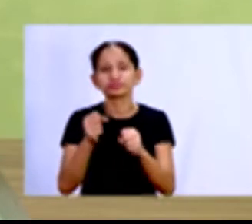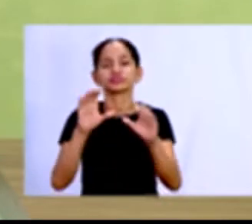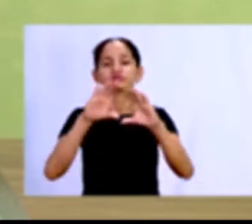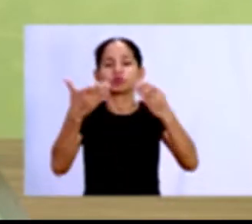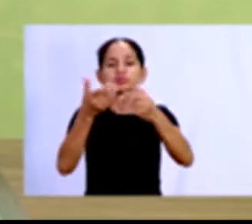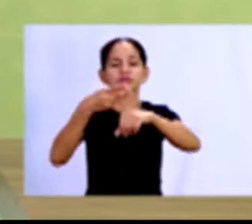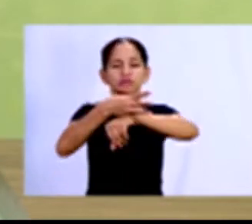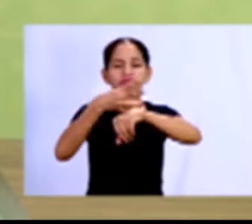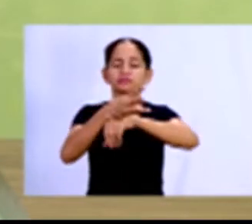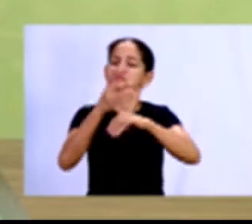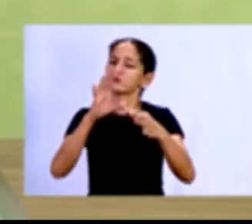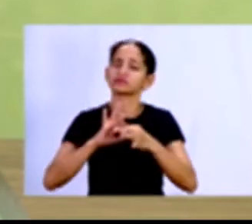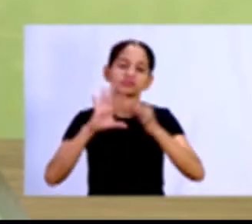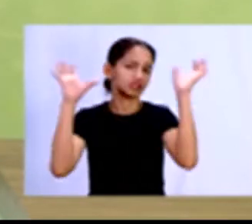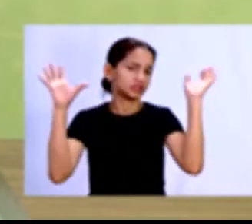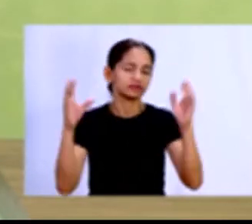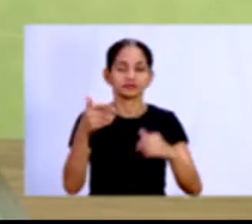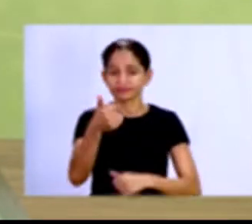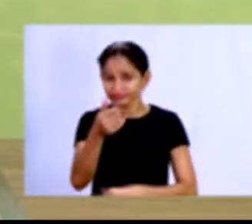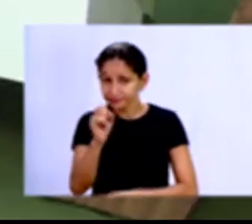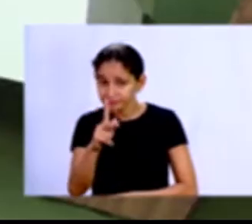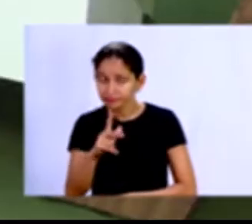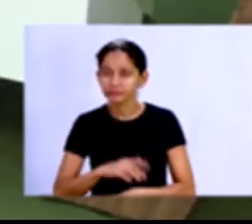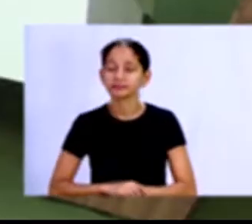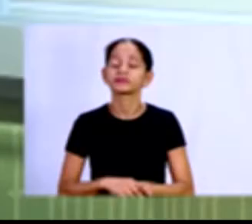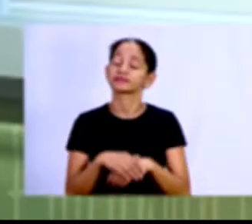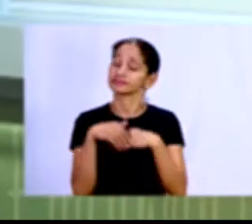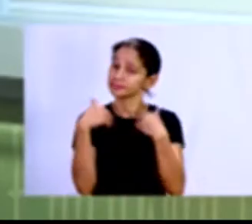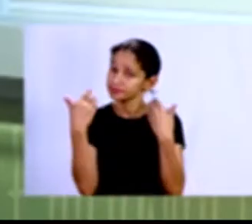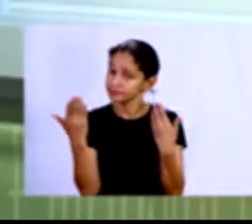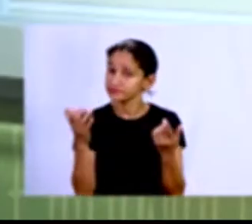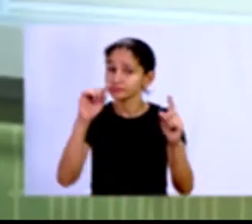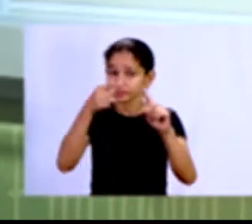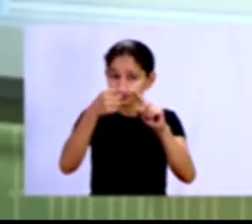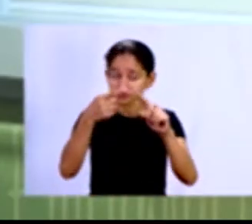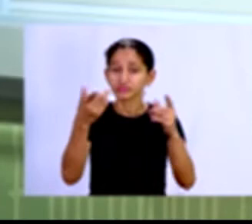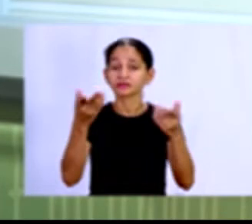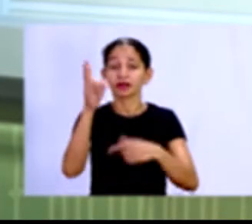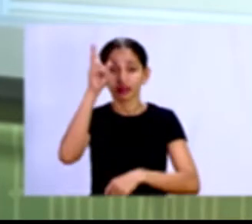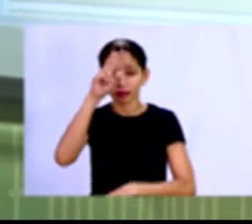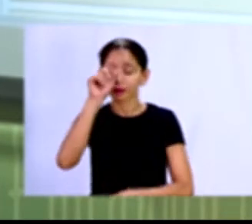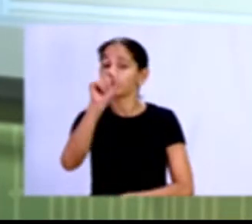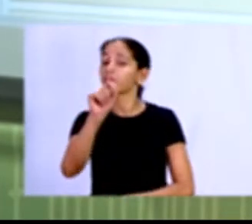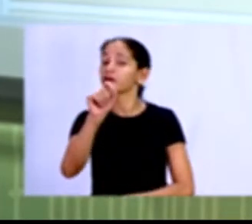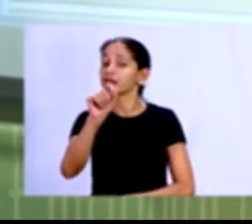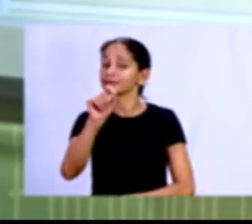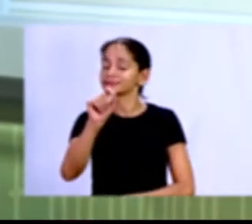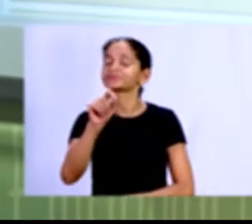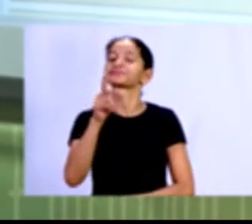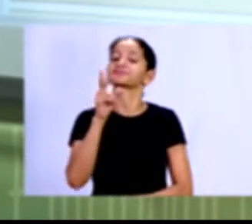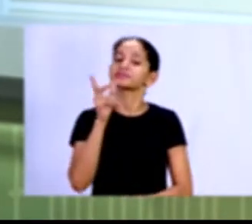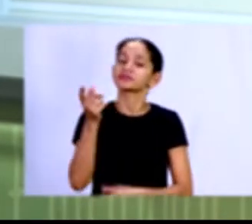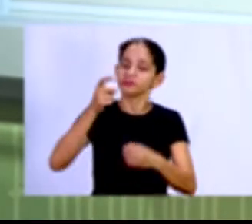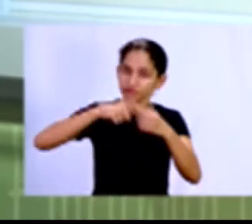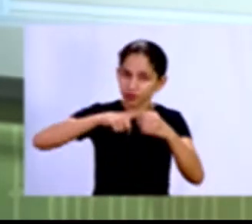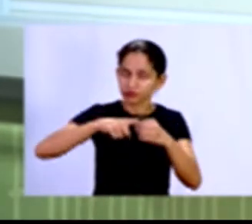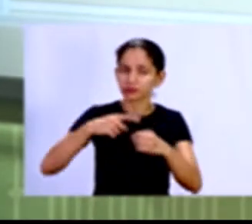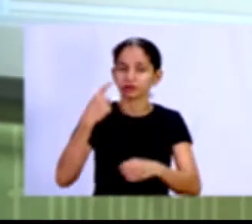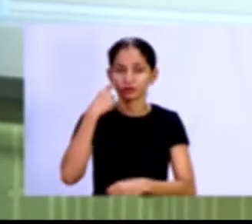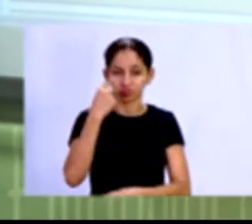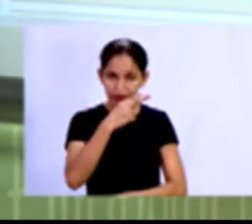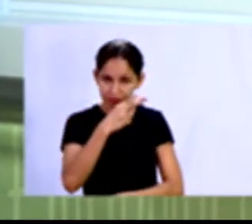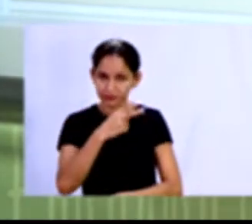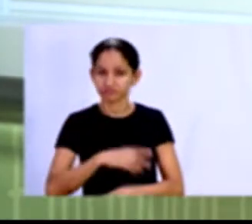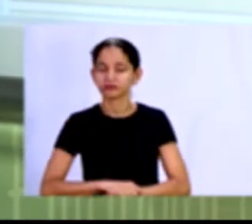usar essa ferramenta tranquilamente. Exatamente, esse lembrete é muito importante. Então vamos ver o que são